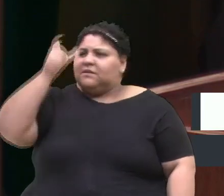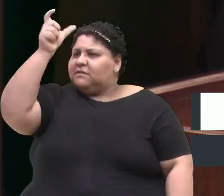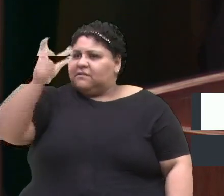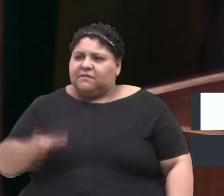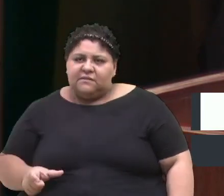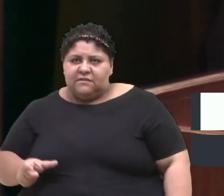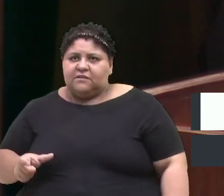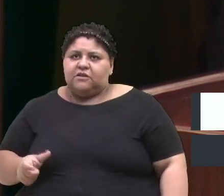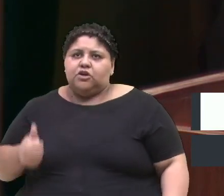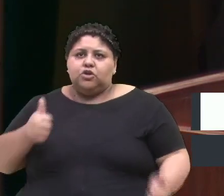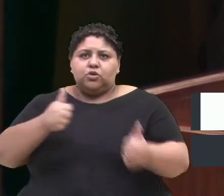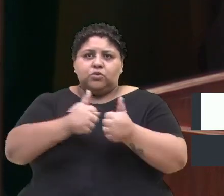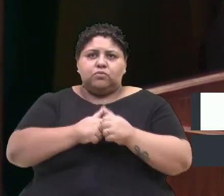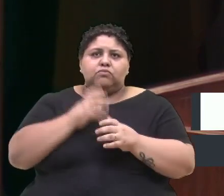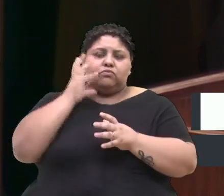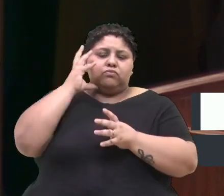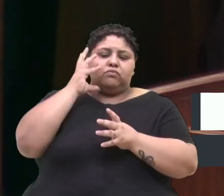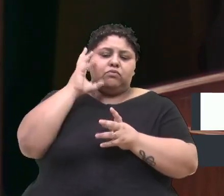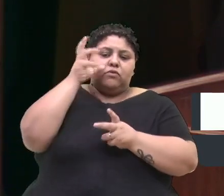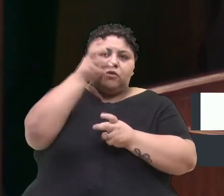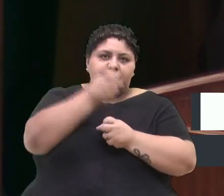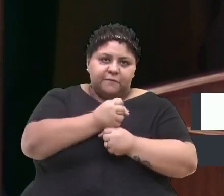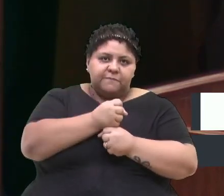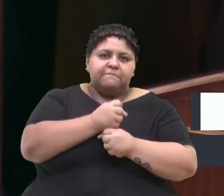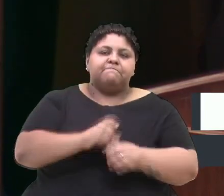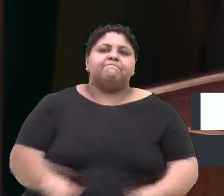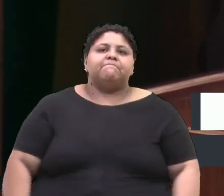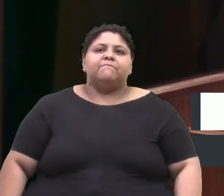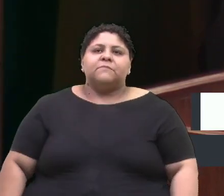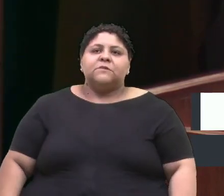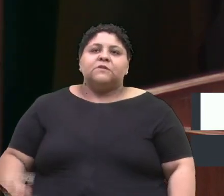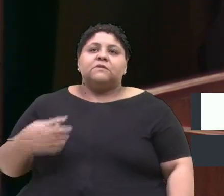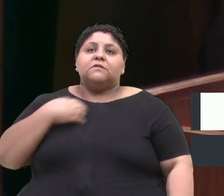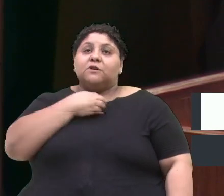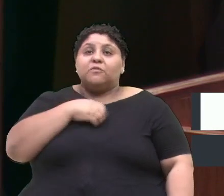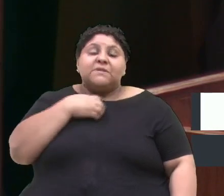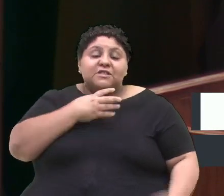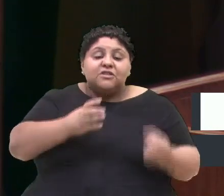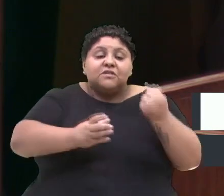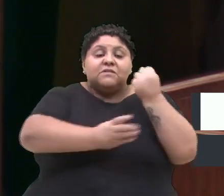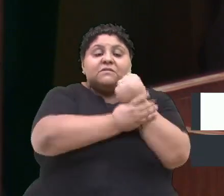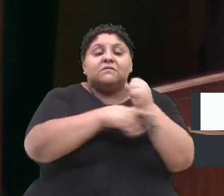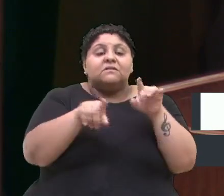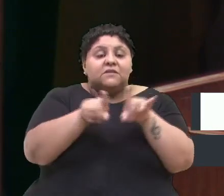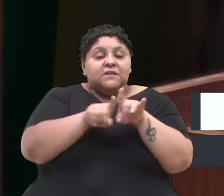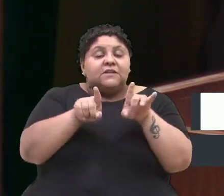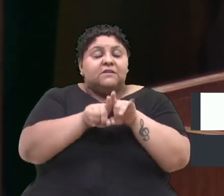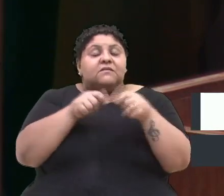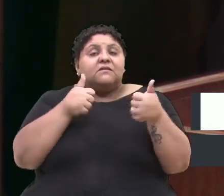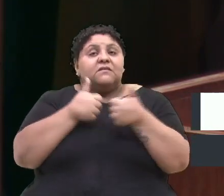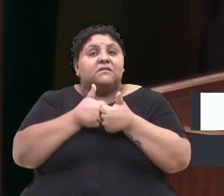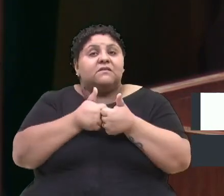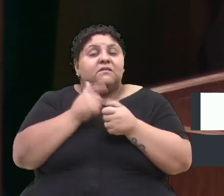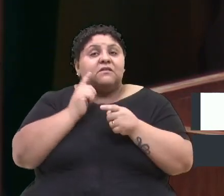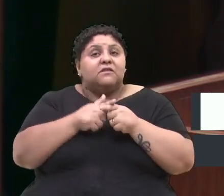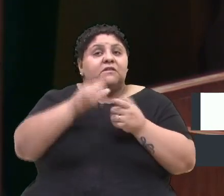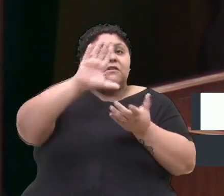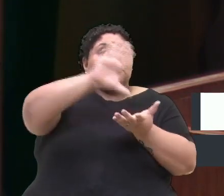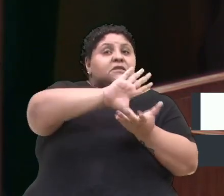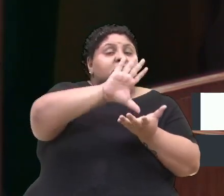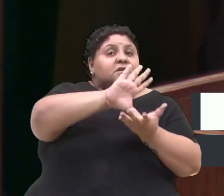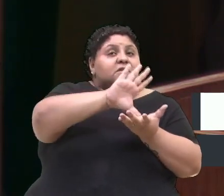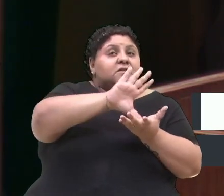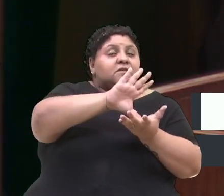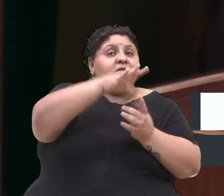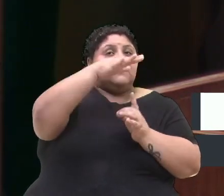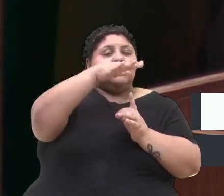seus animais. E eu me senti segura também de estar lá, porque a praça ela estava tendo